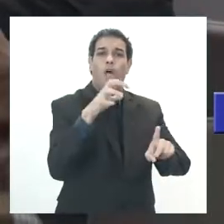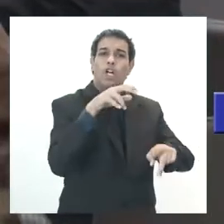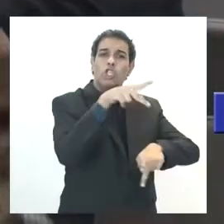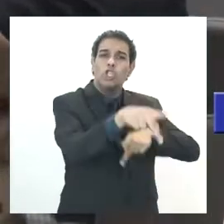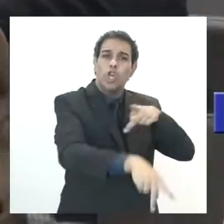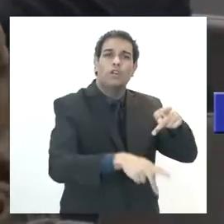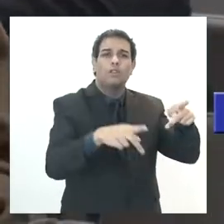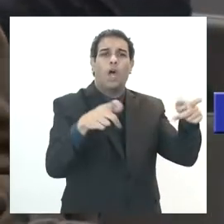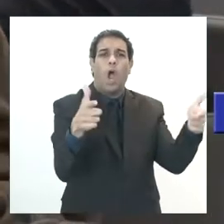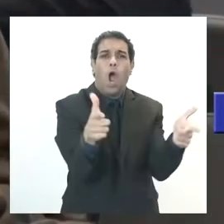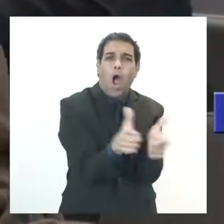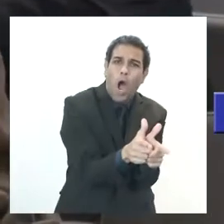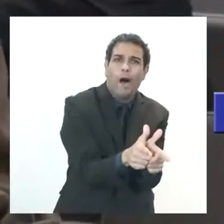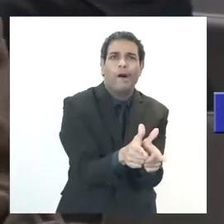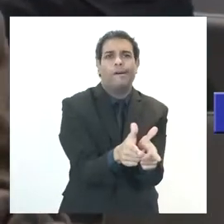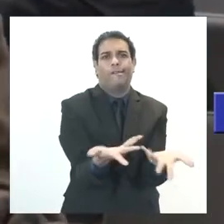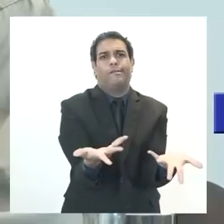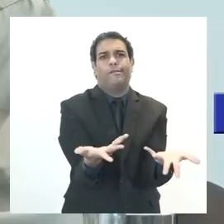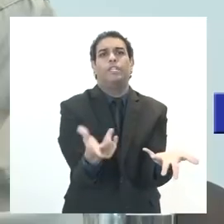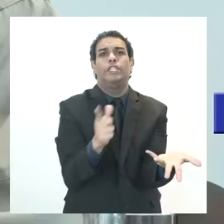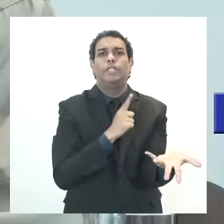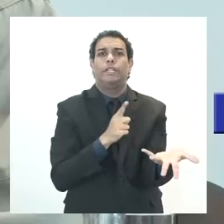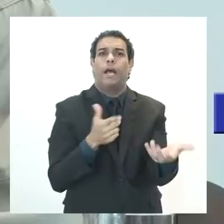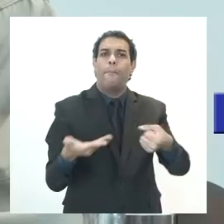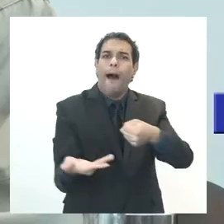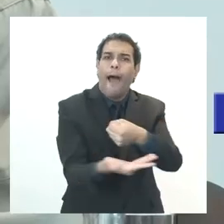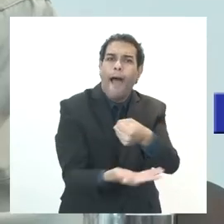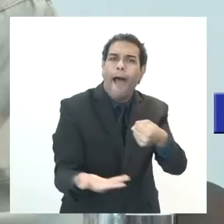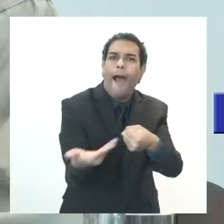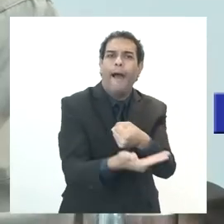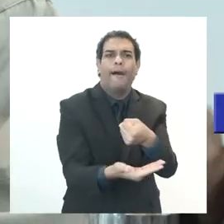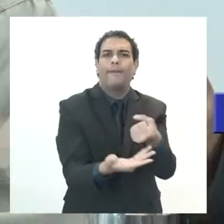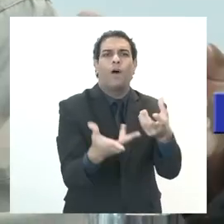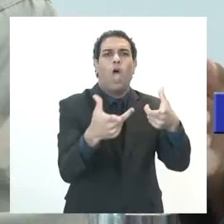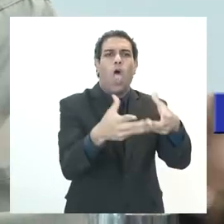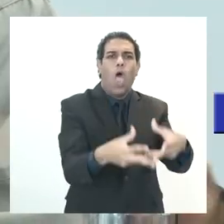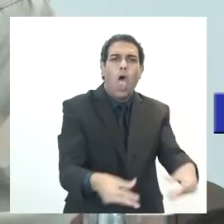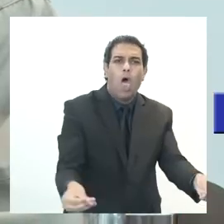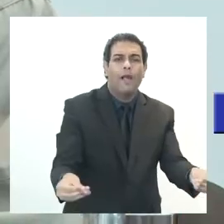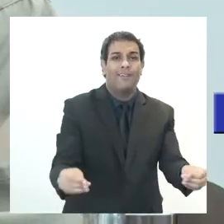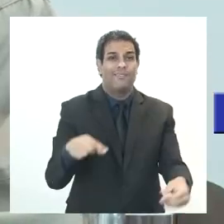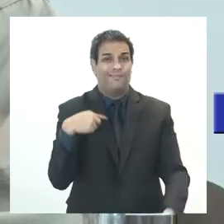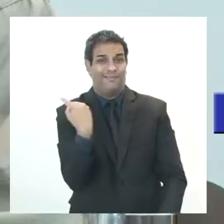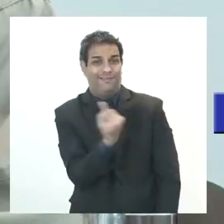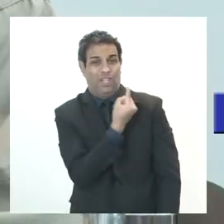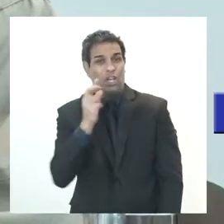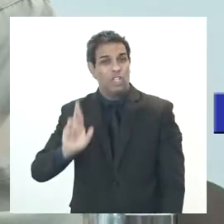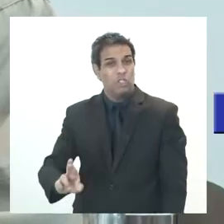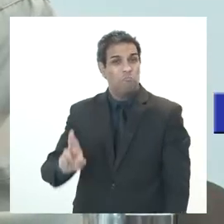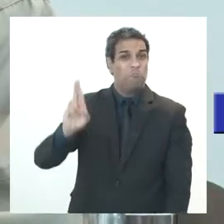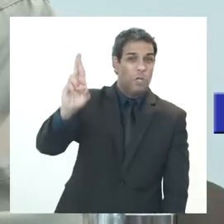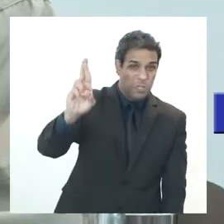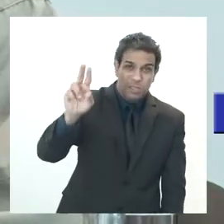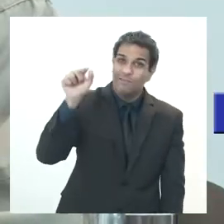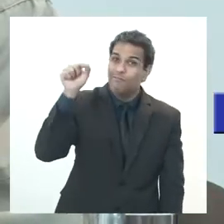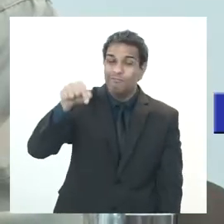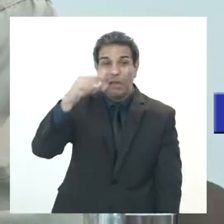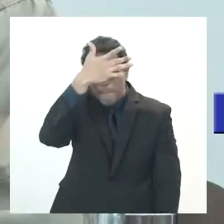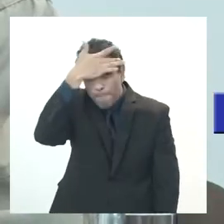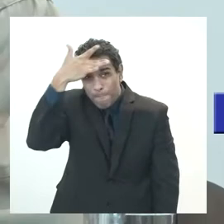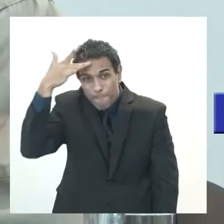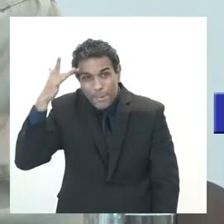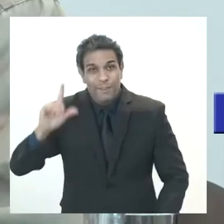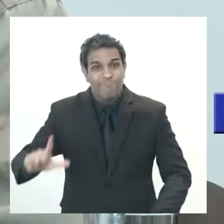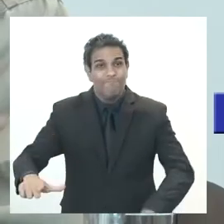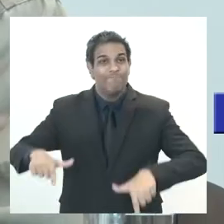para quem está embaixo e que sustenta esse país nós como representantes nós comum pessoas